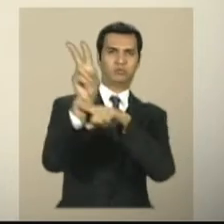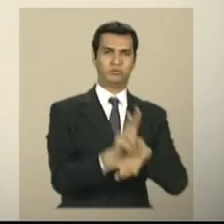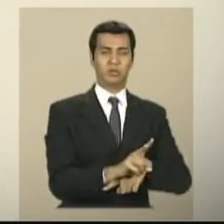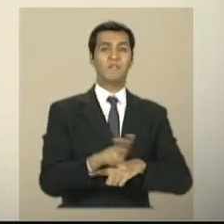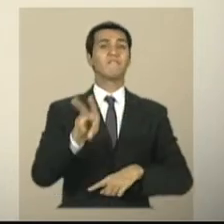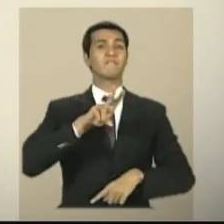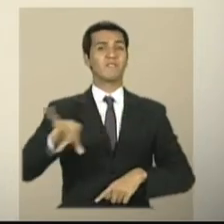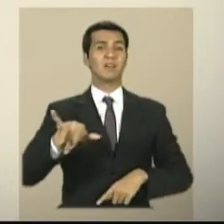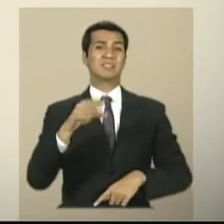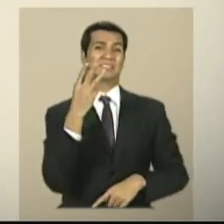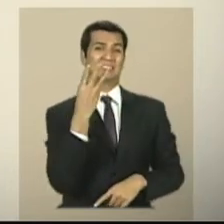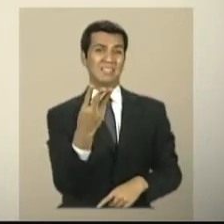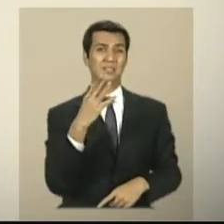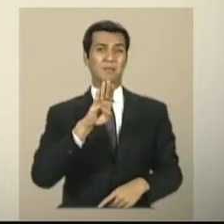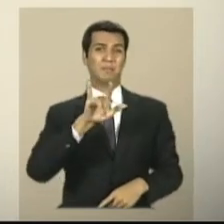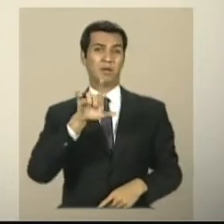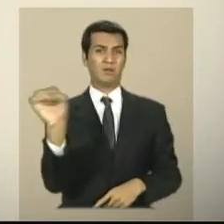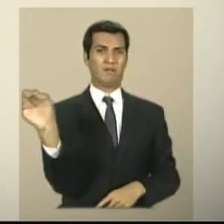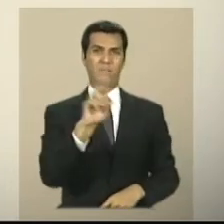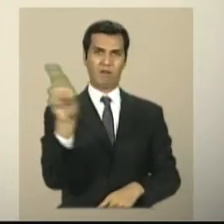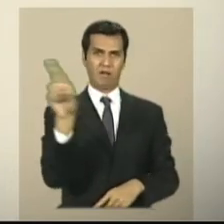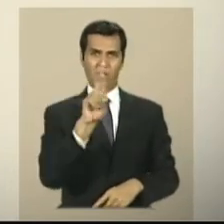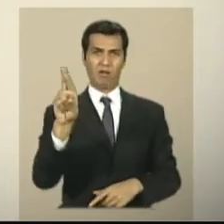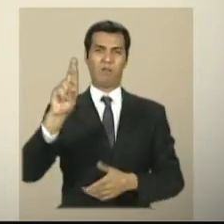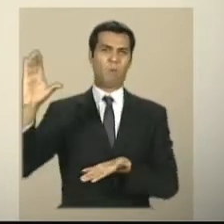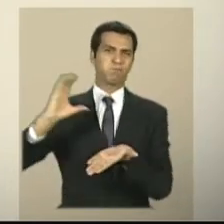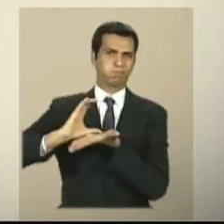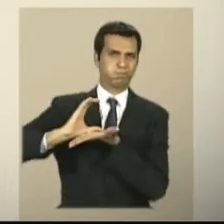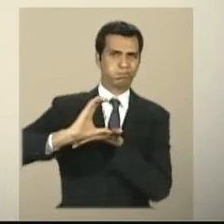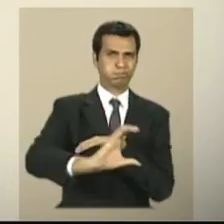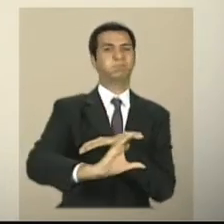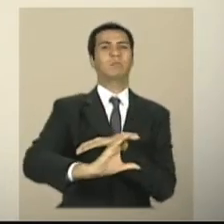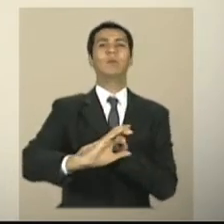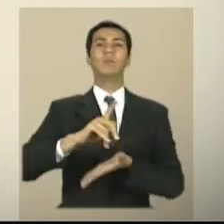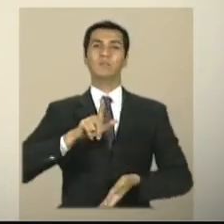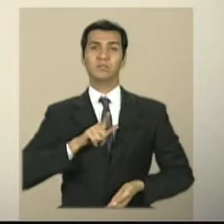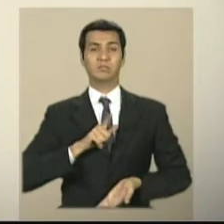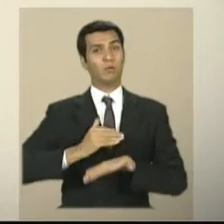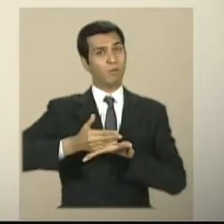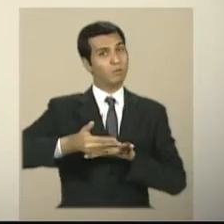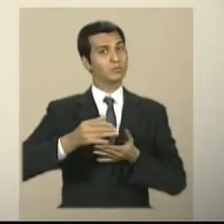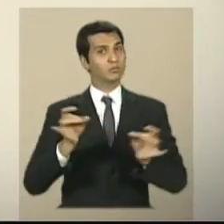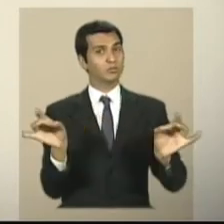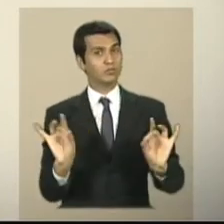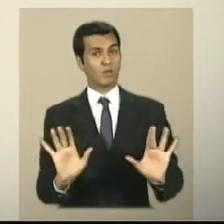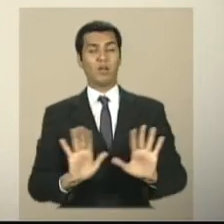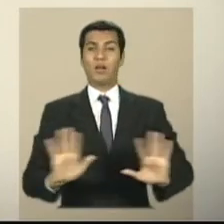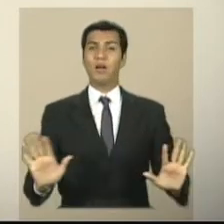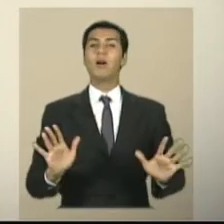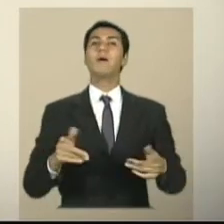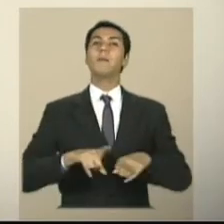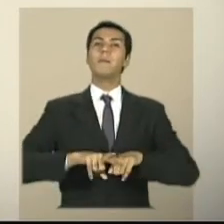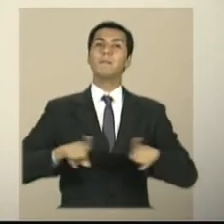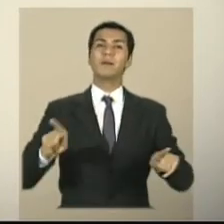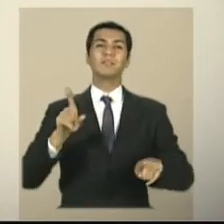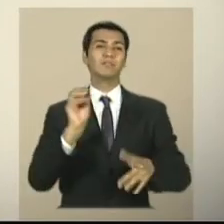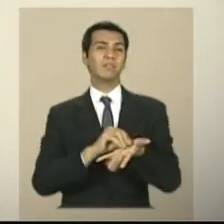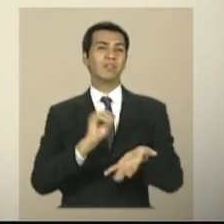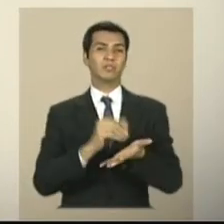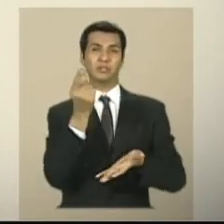serão 3 bilhões de reais só para começar não faltarão recursos Luciano para o microcrédito